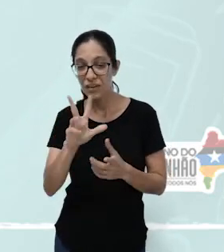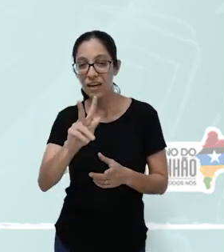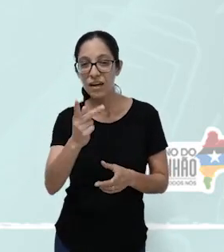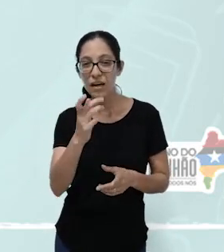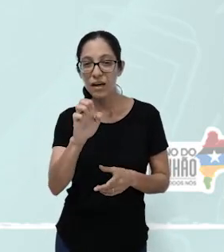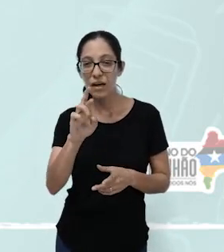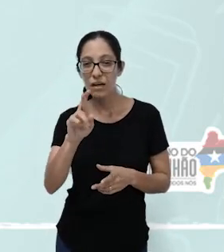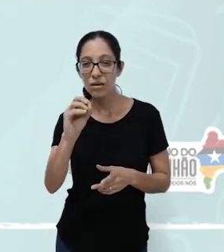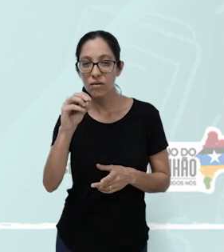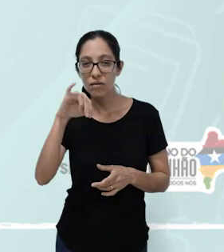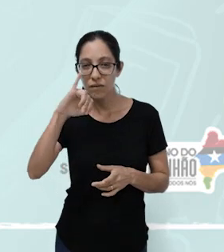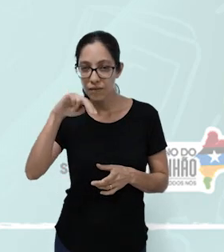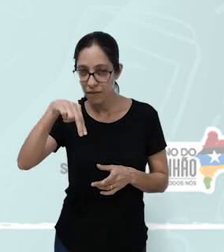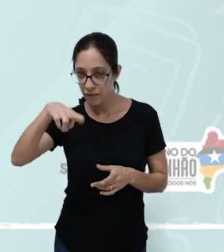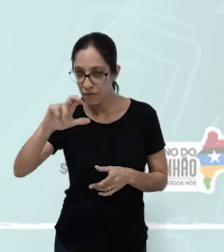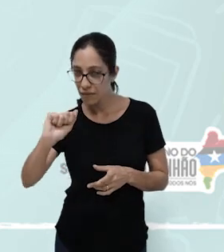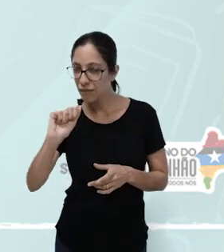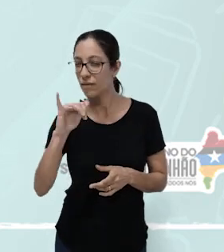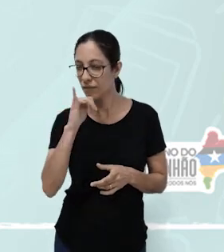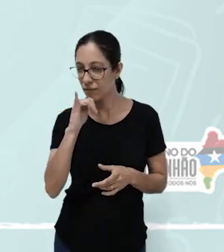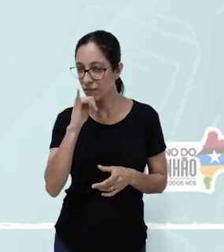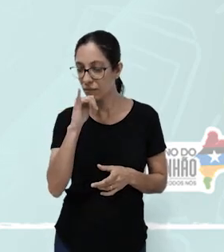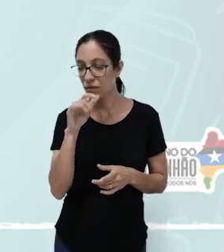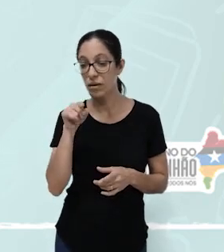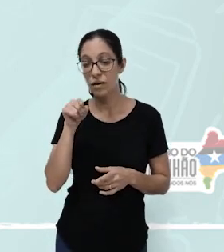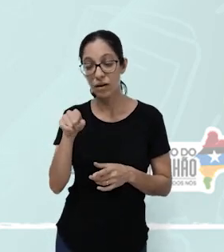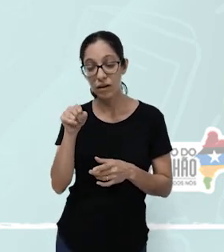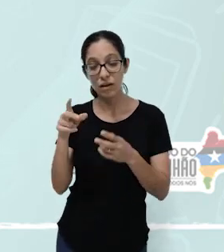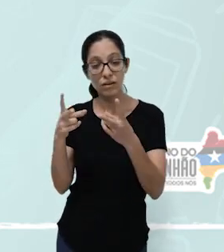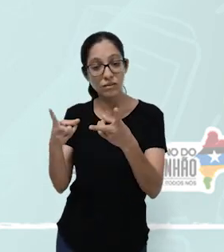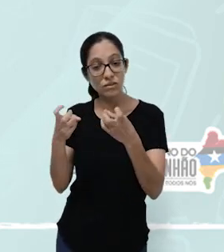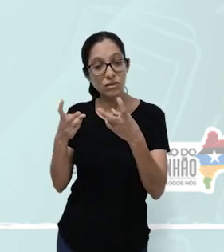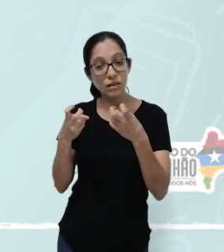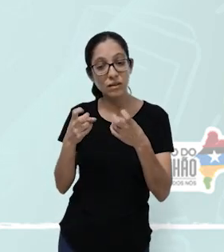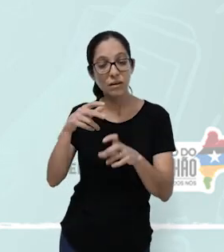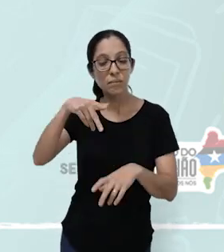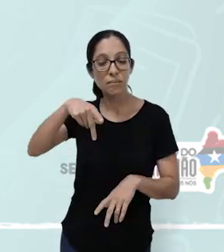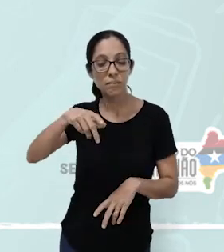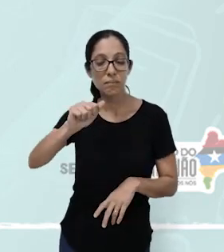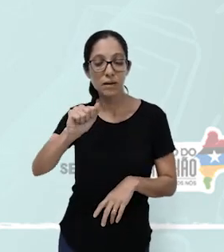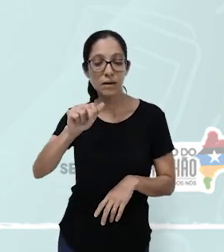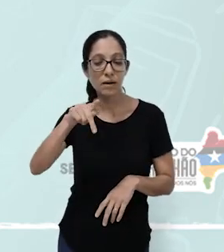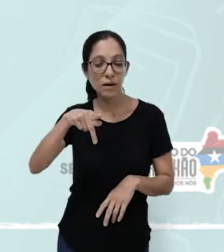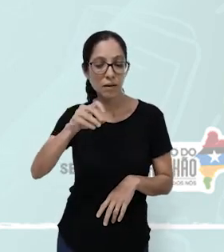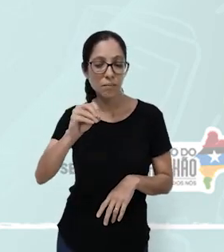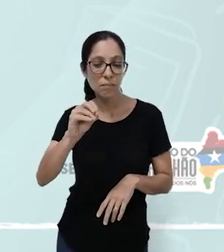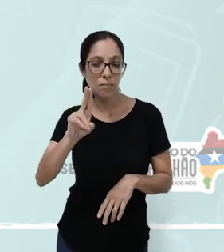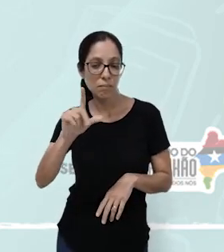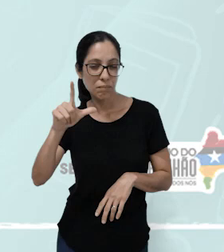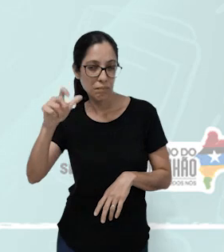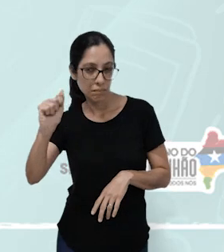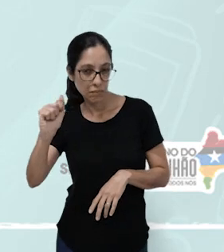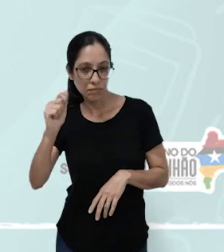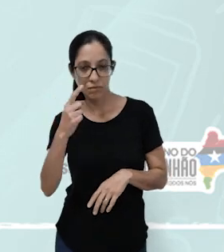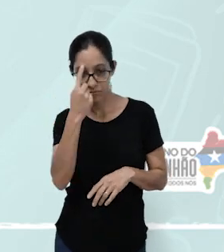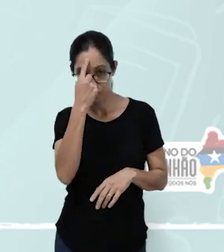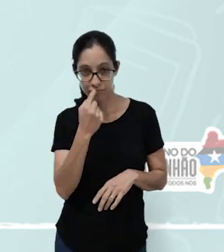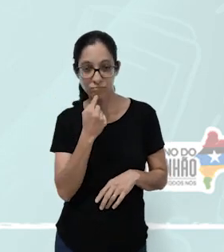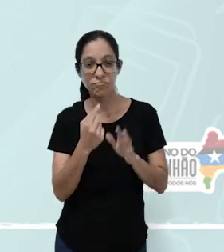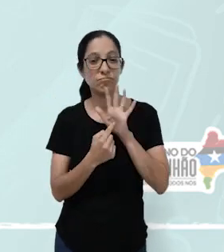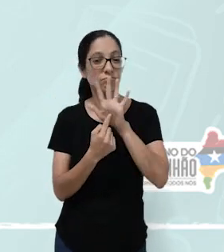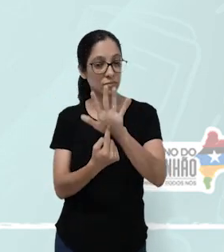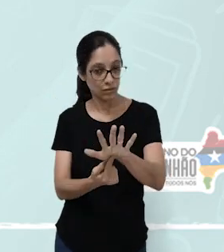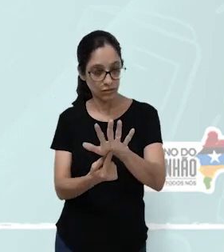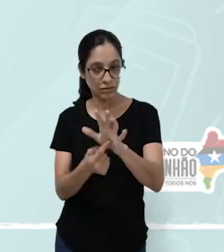heroína, produzida a partir do ópio proveniente da papoula. Está aqui a flor da papoula. A partir